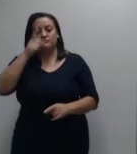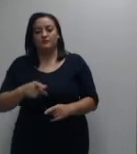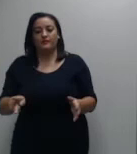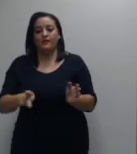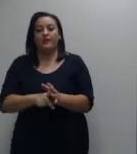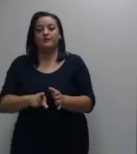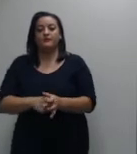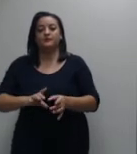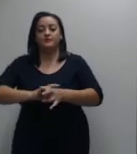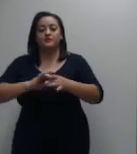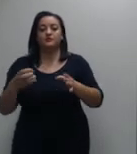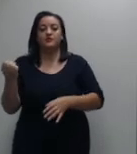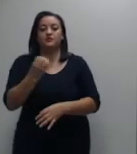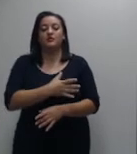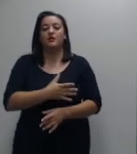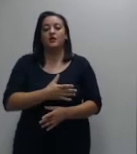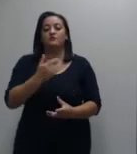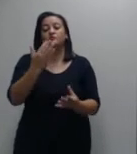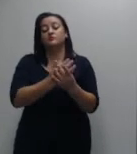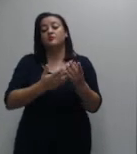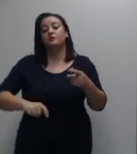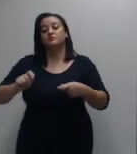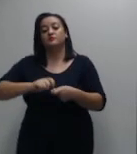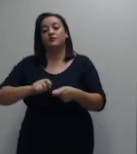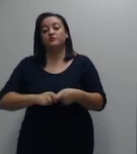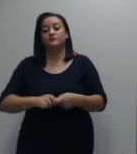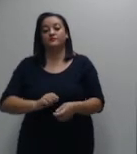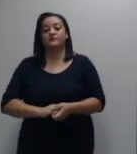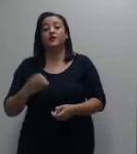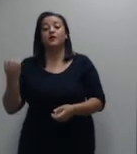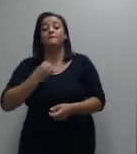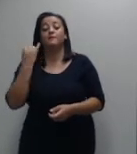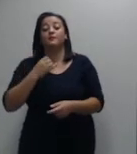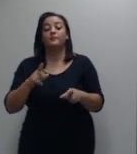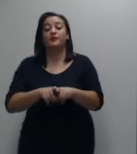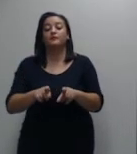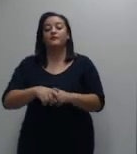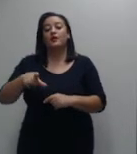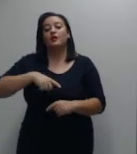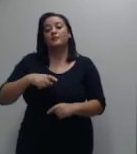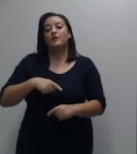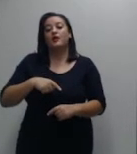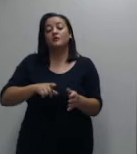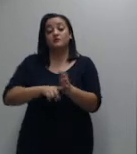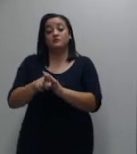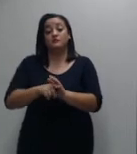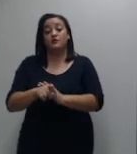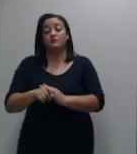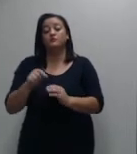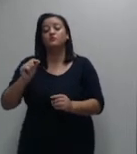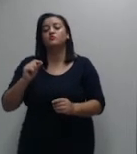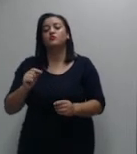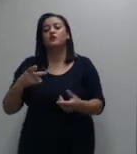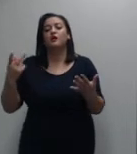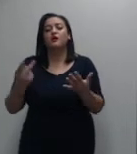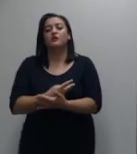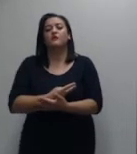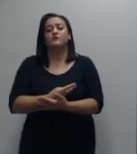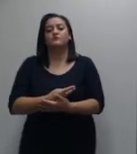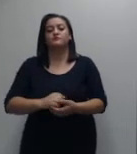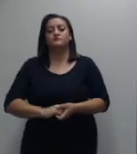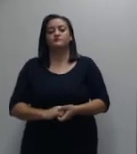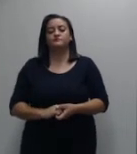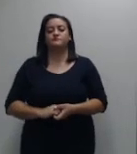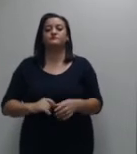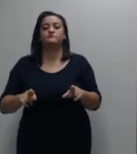reabertura dos embargos infringentes E aí é importante a questão o que que aconteceu para ser dado